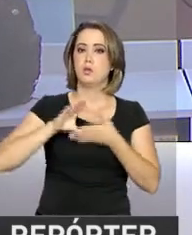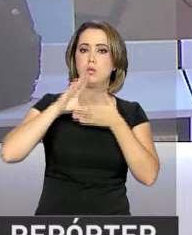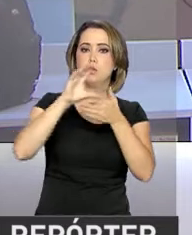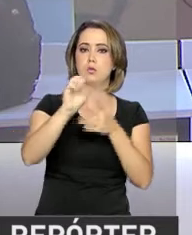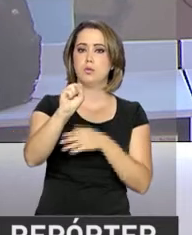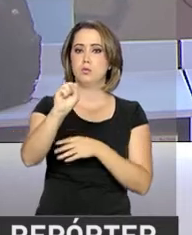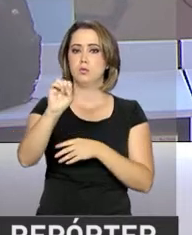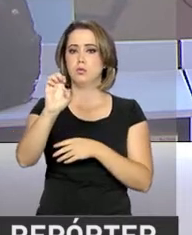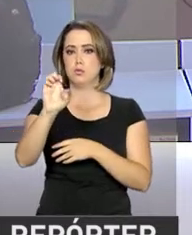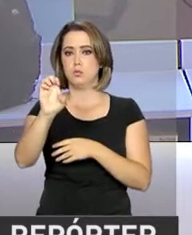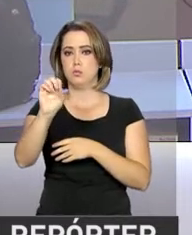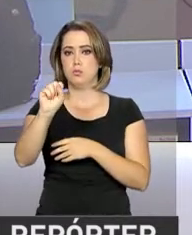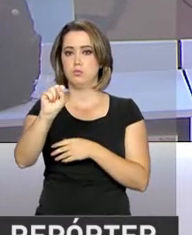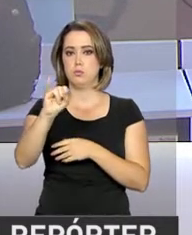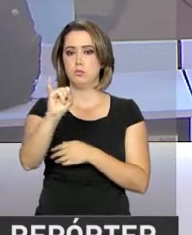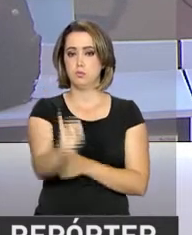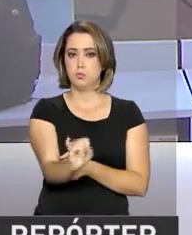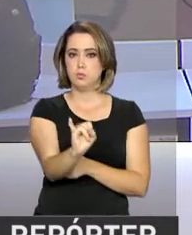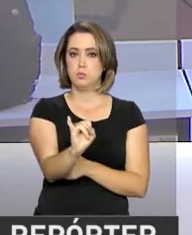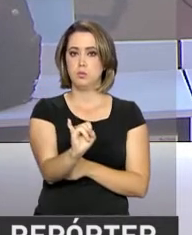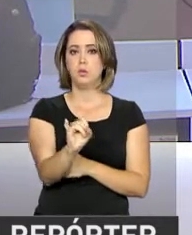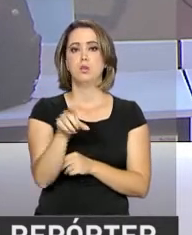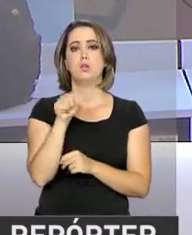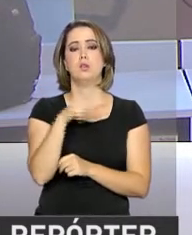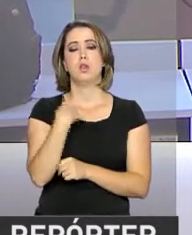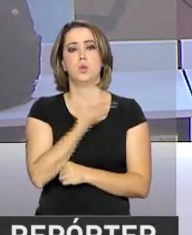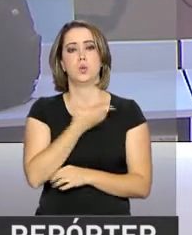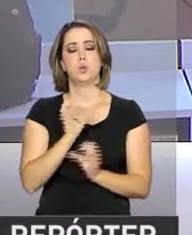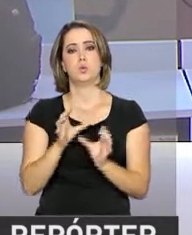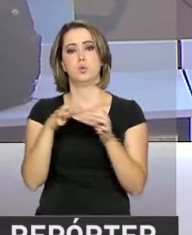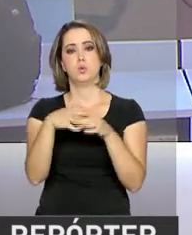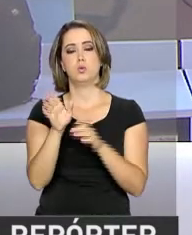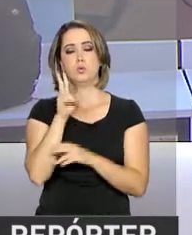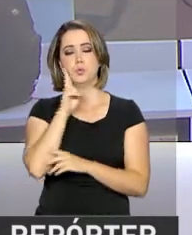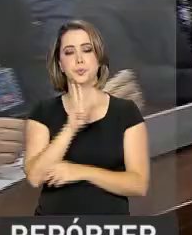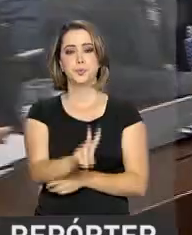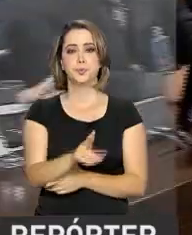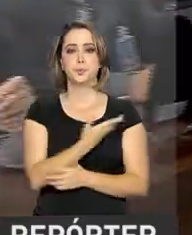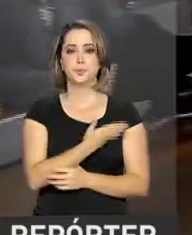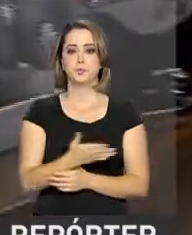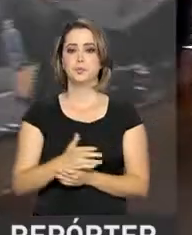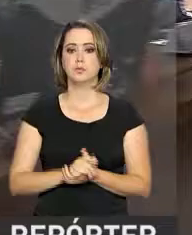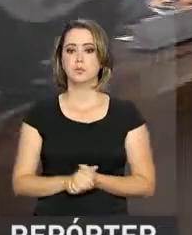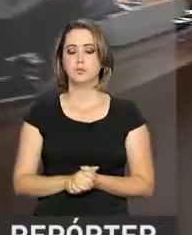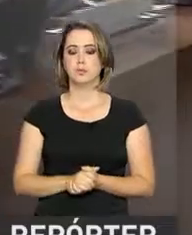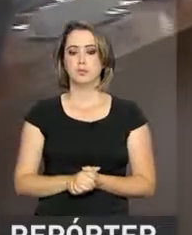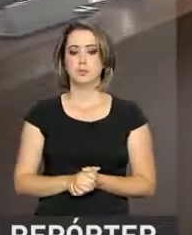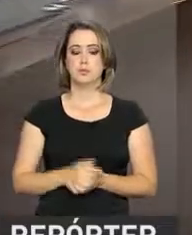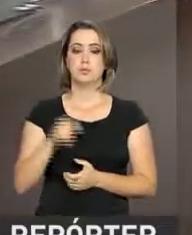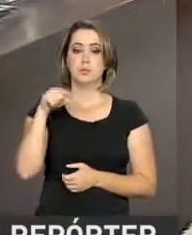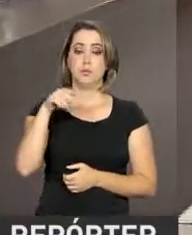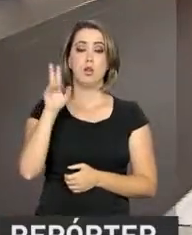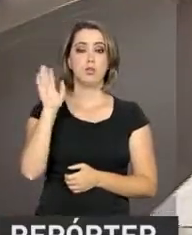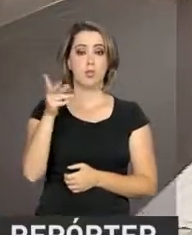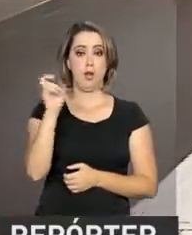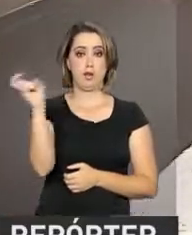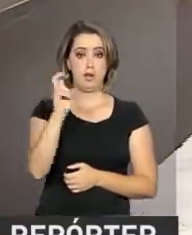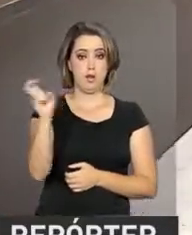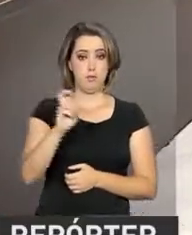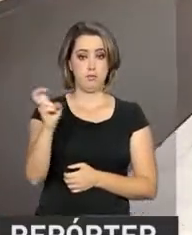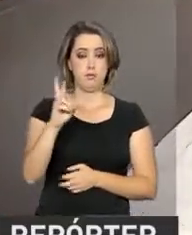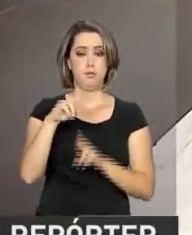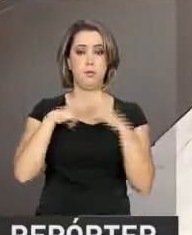sesi o serviço social da indústria a nossa equipe acompanhou foi a quinta reunião do presidente